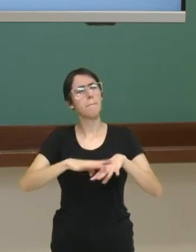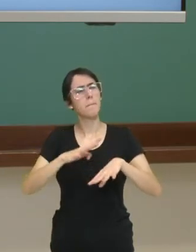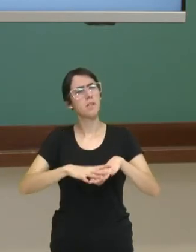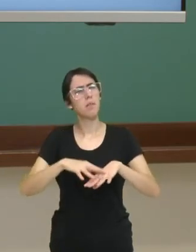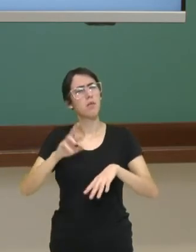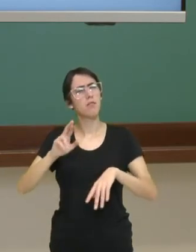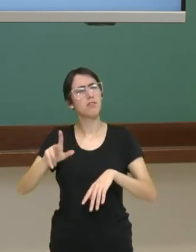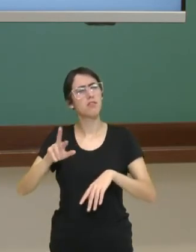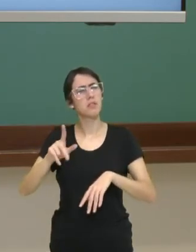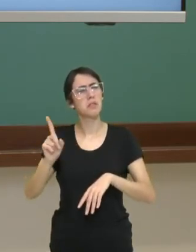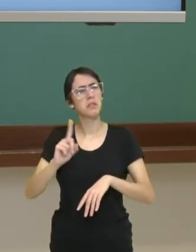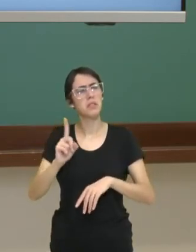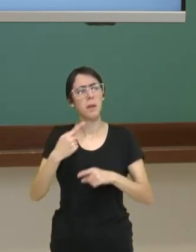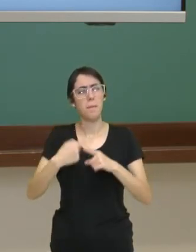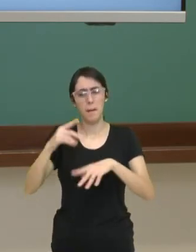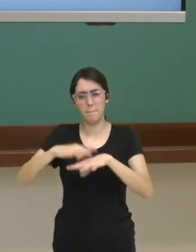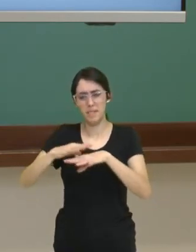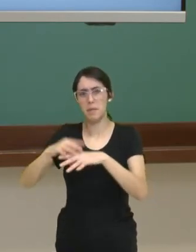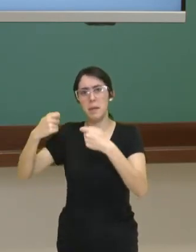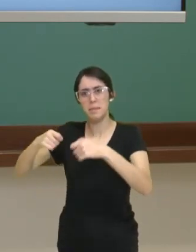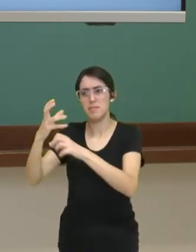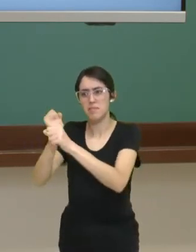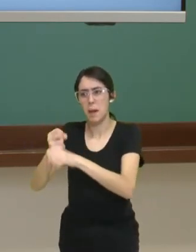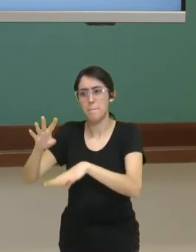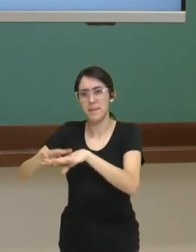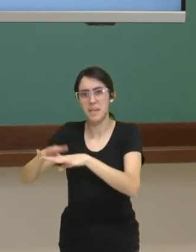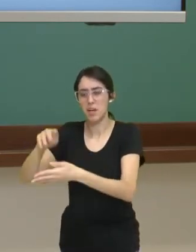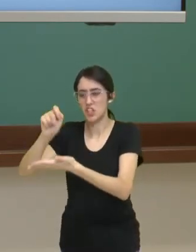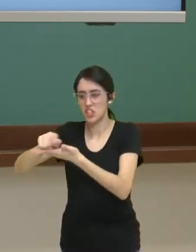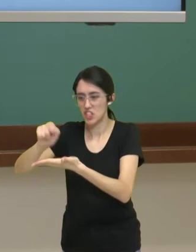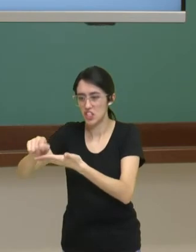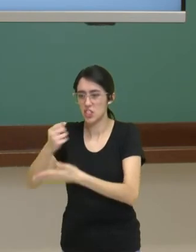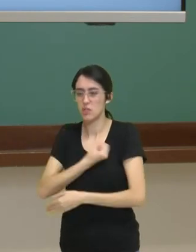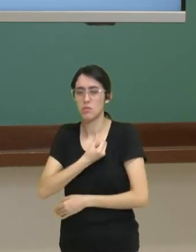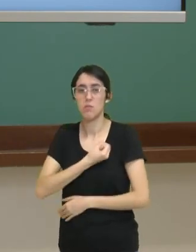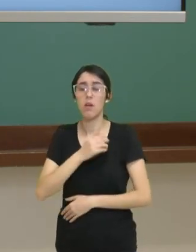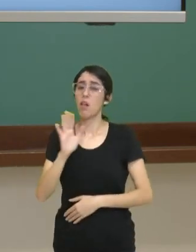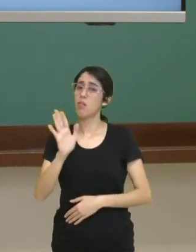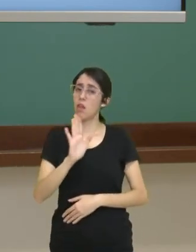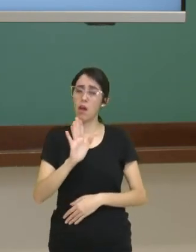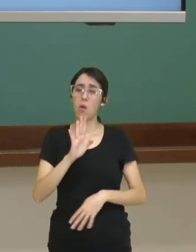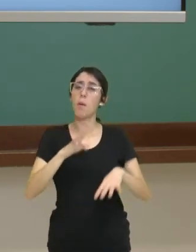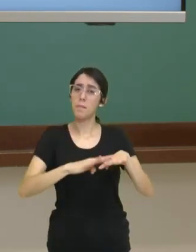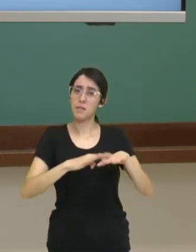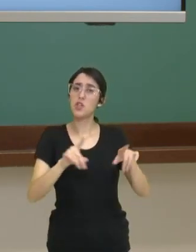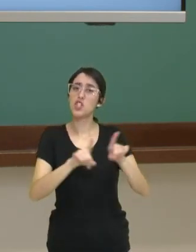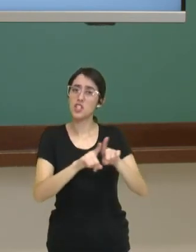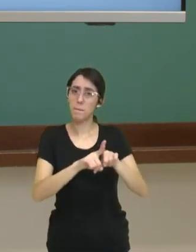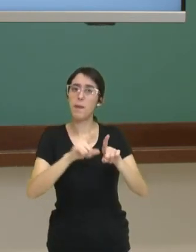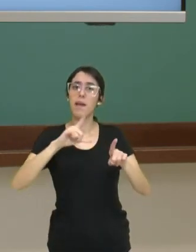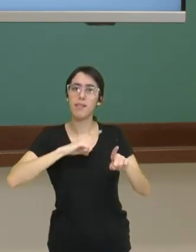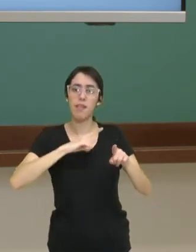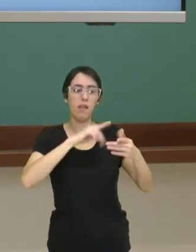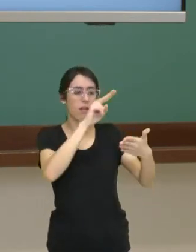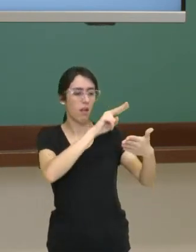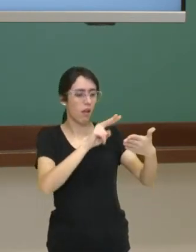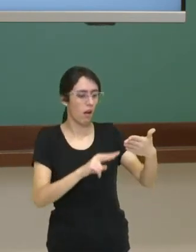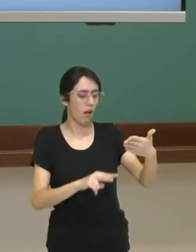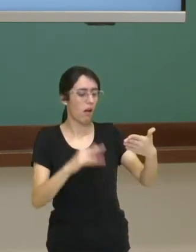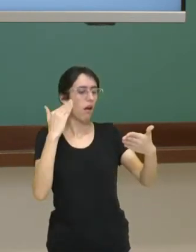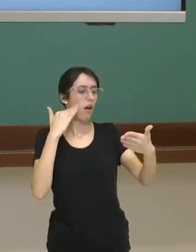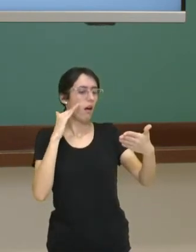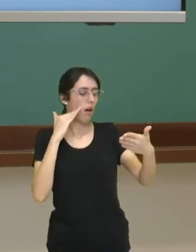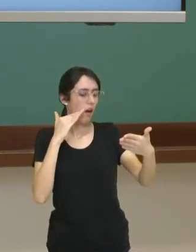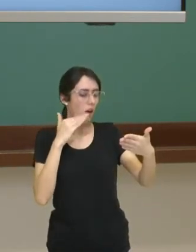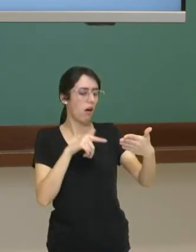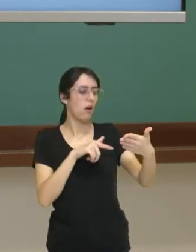associar que matemática tem que ser continha. Não necessariamente. É interpretação e compreensão é o que a gente precisa